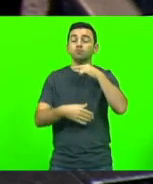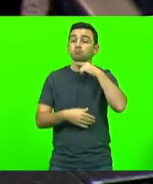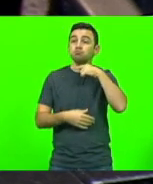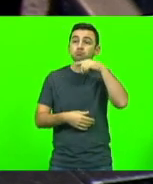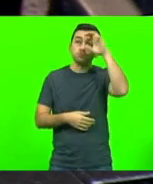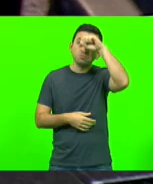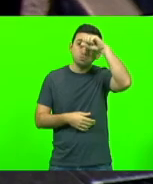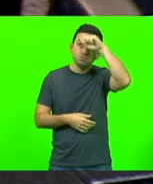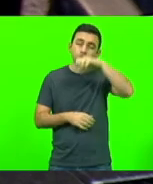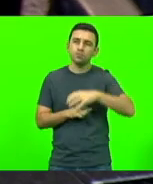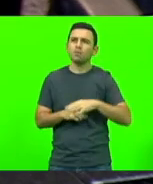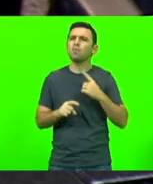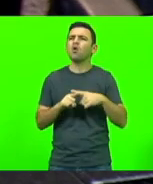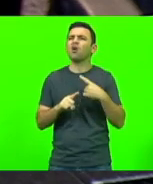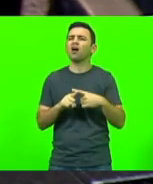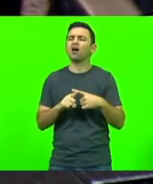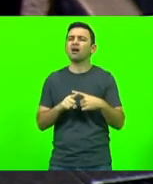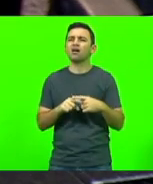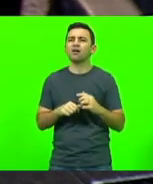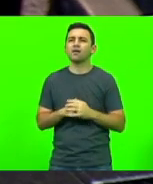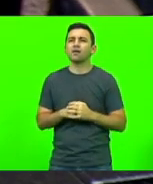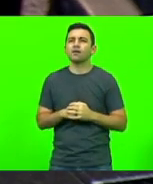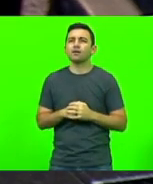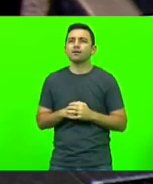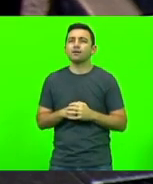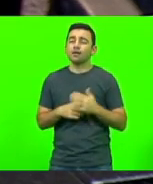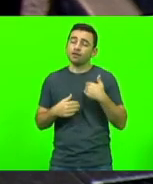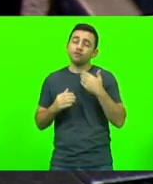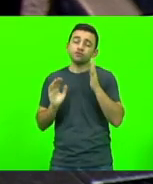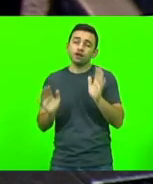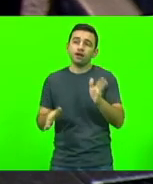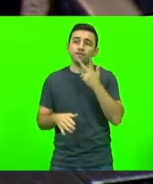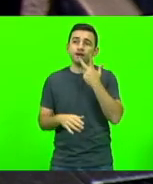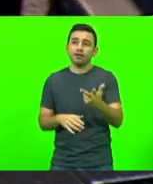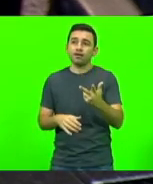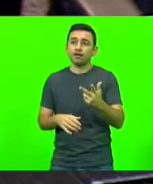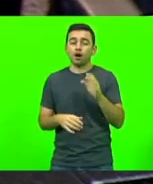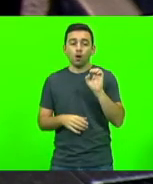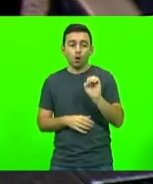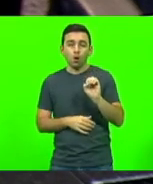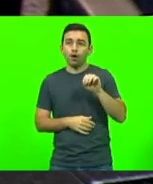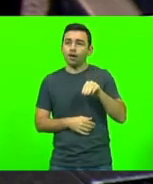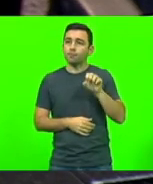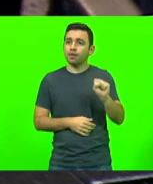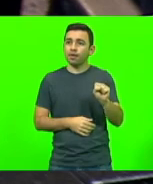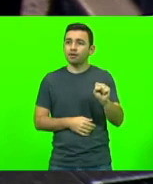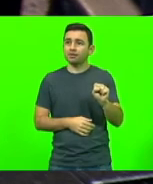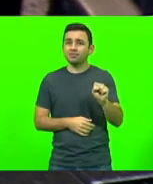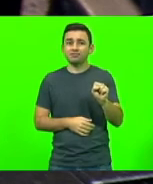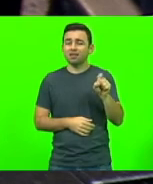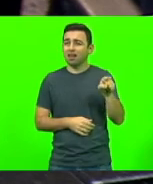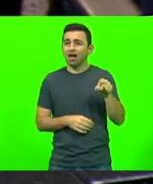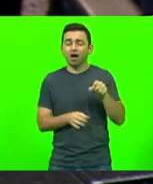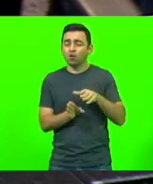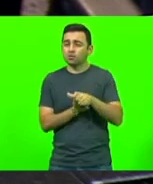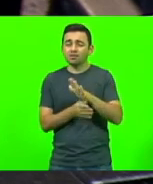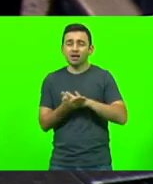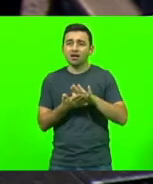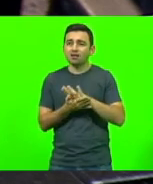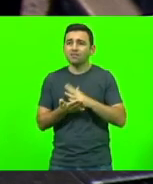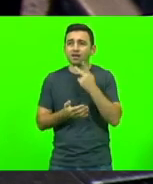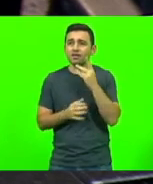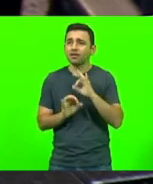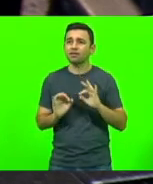aprendizado? Por que estamos fazendo isso, se, como falei para vocês, nem a OMS recomenda isso? Senhores,